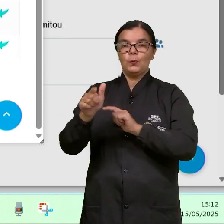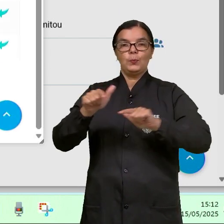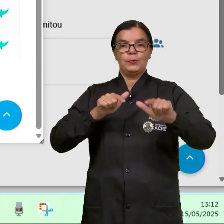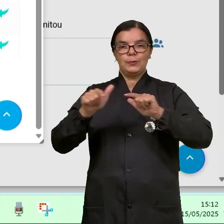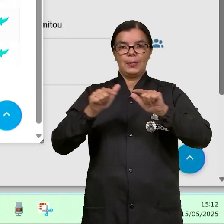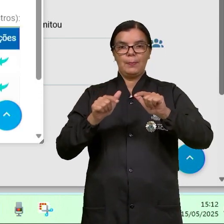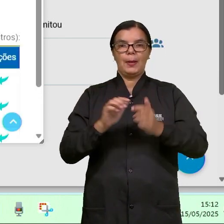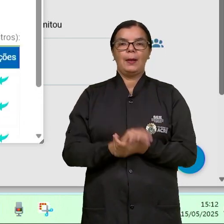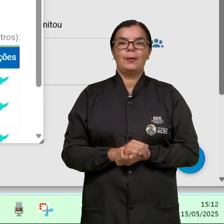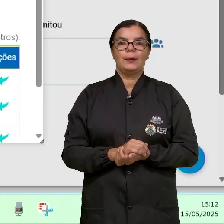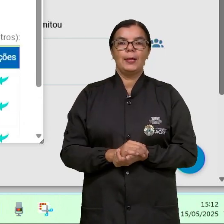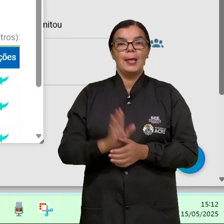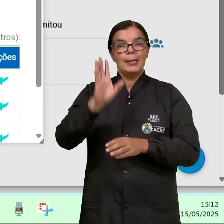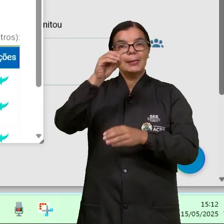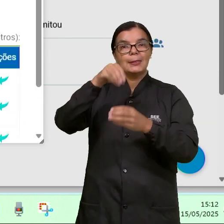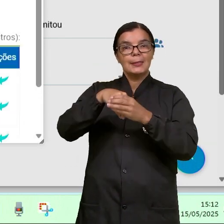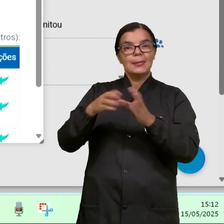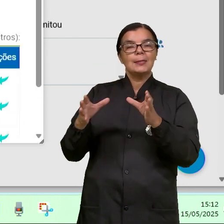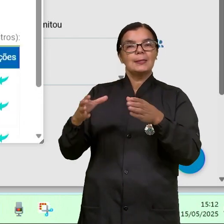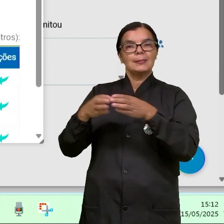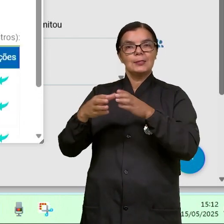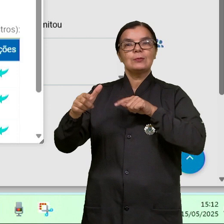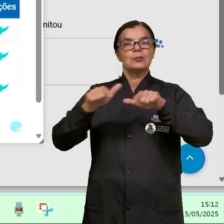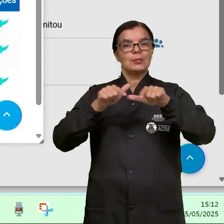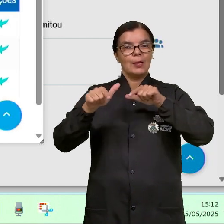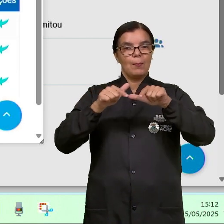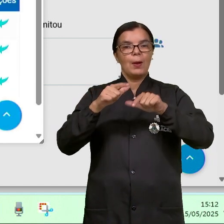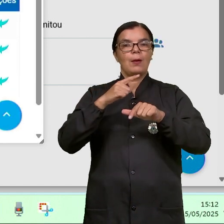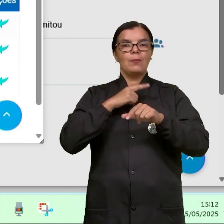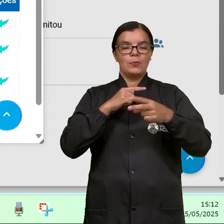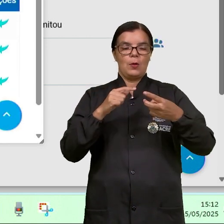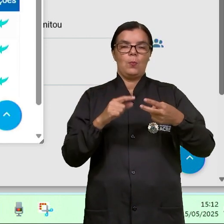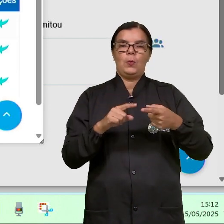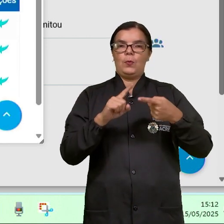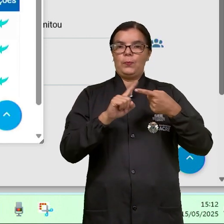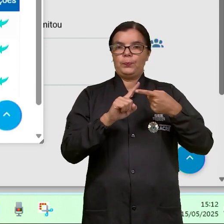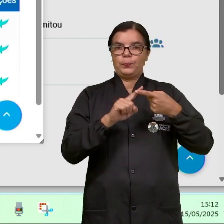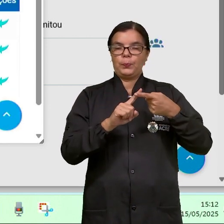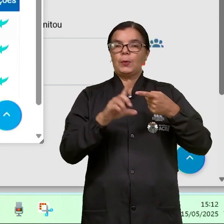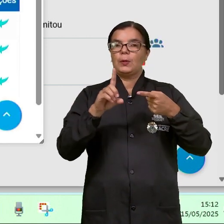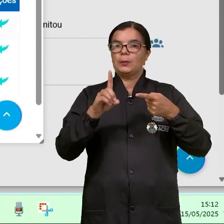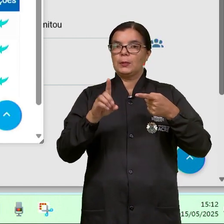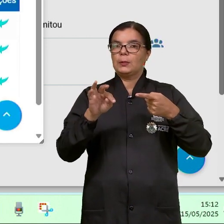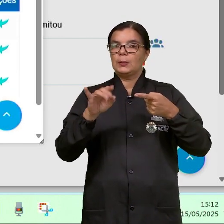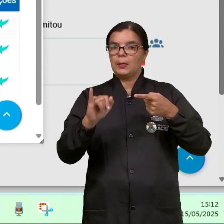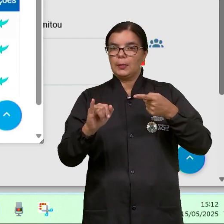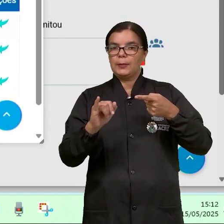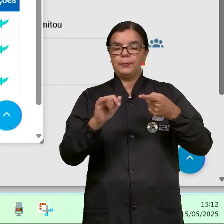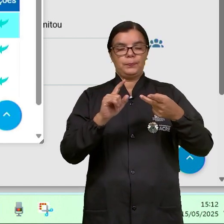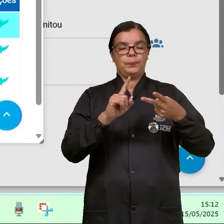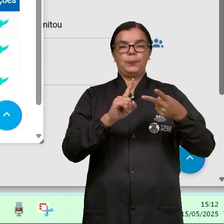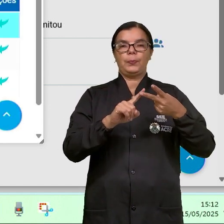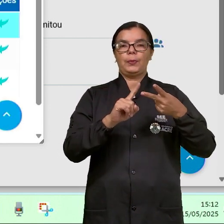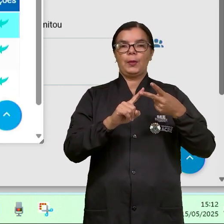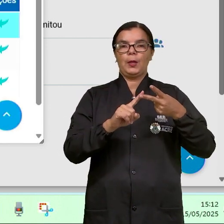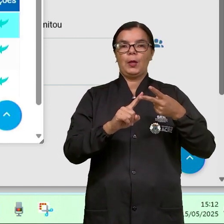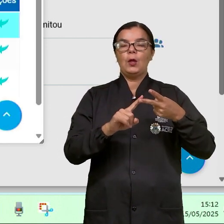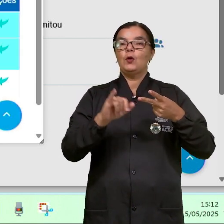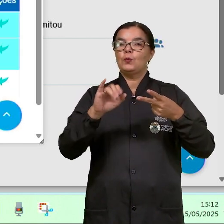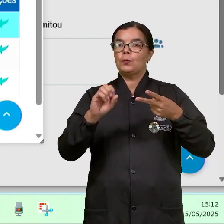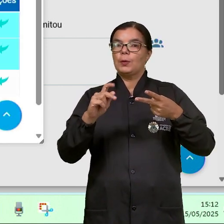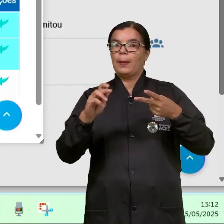tá aqui, ó, dentro desse grupo que eu criei, ó, grupo de trabalho, eu tenho aqui, ó, por exemplo, eu tenho aqui, ó, esse grupo de divisão de tecnologia da